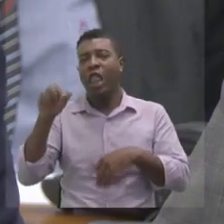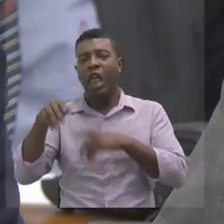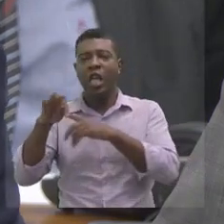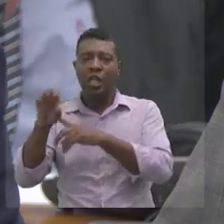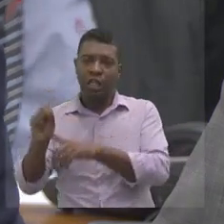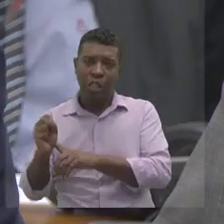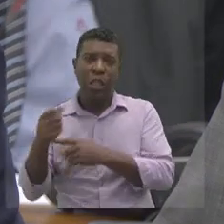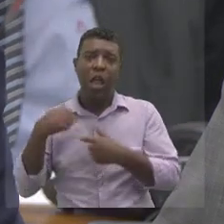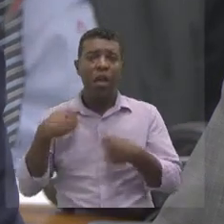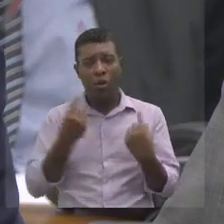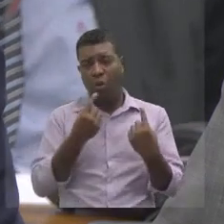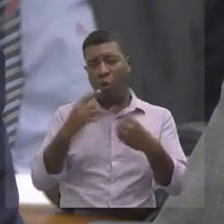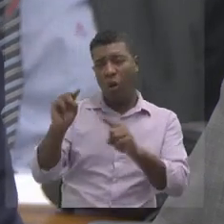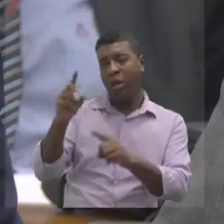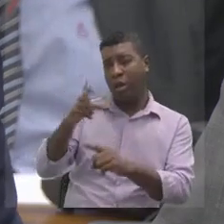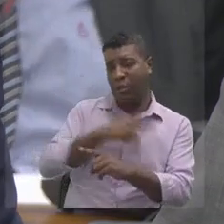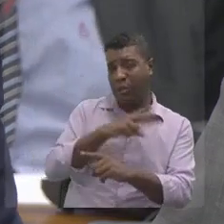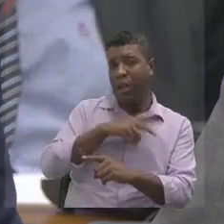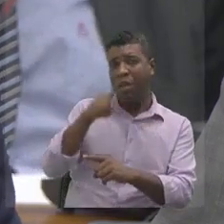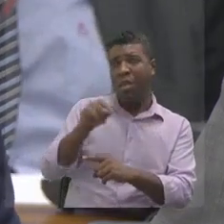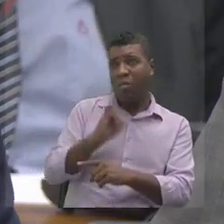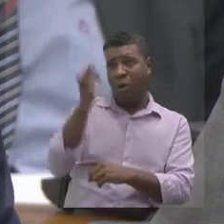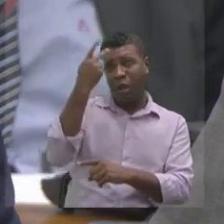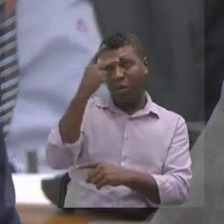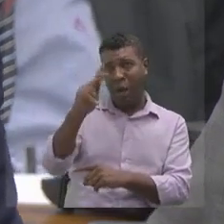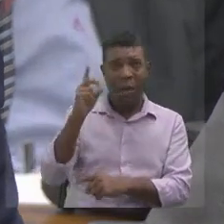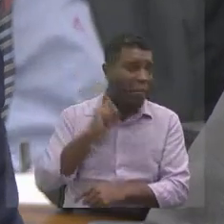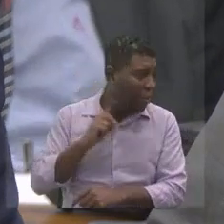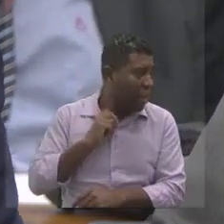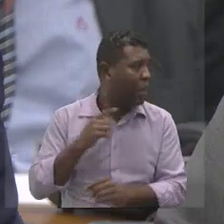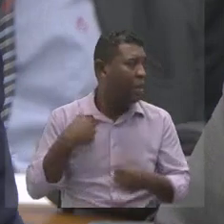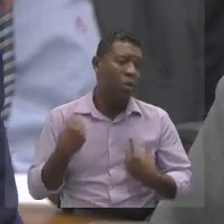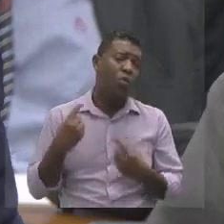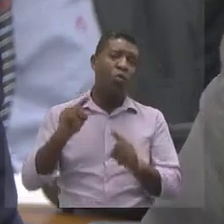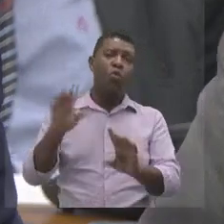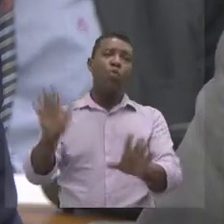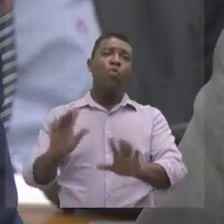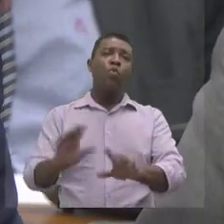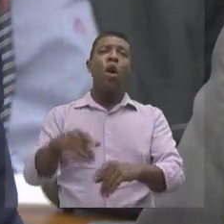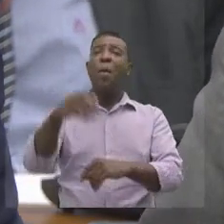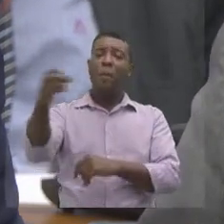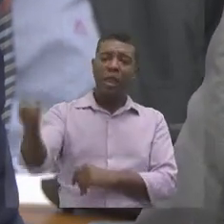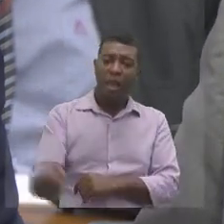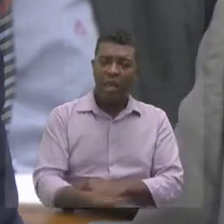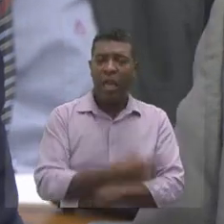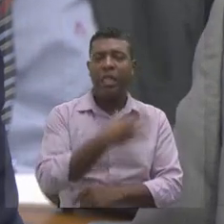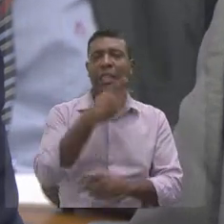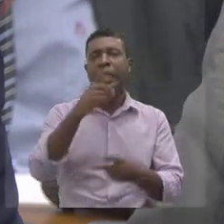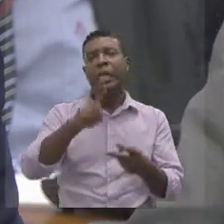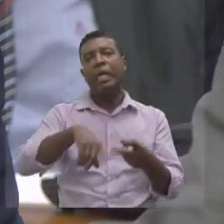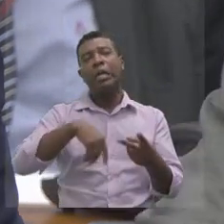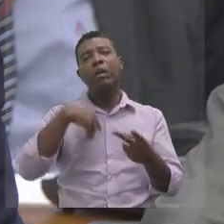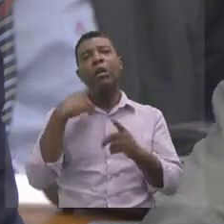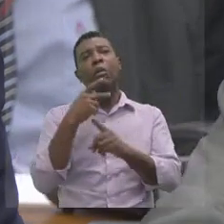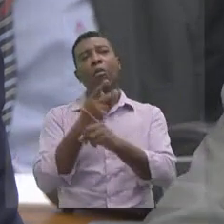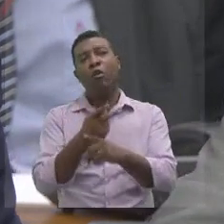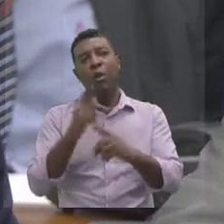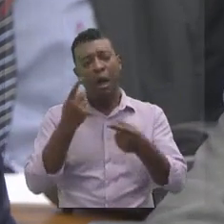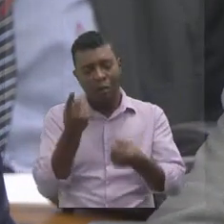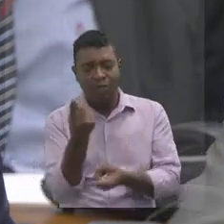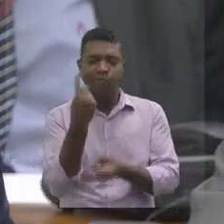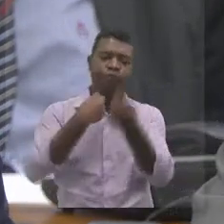a privatizações que são importantes para Minas não sou contrário a modernização a buscarmos evoluir no